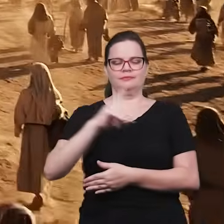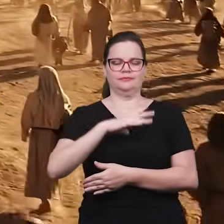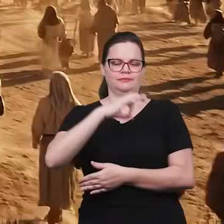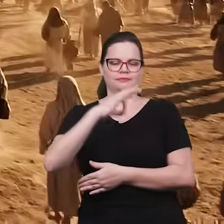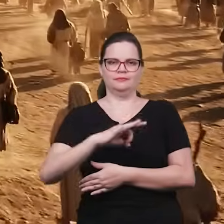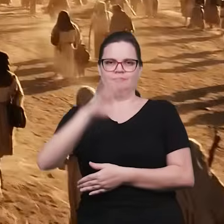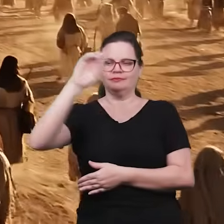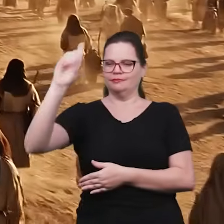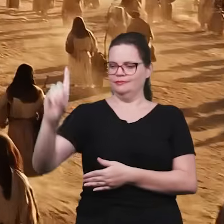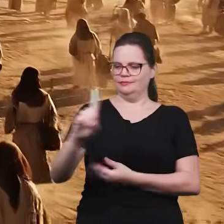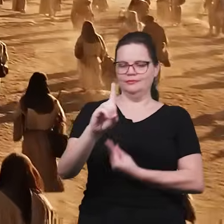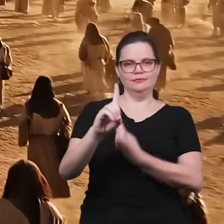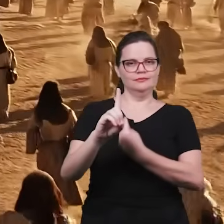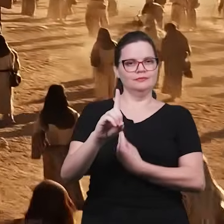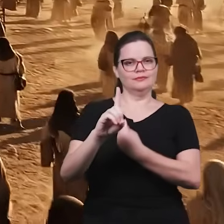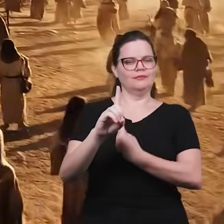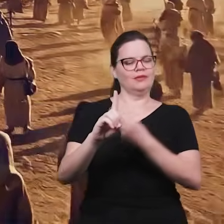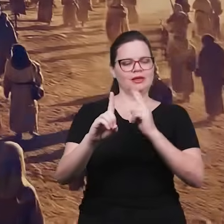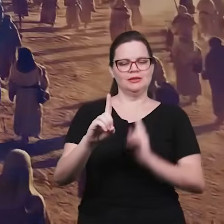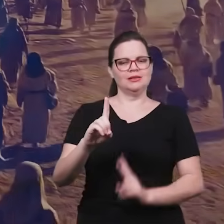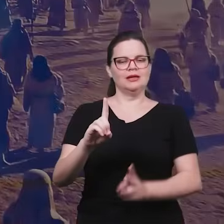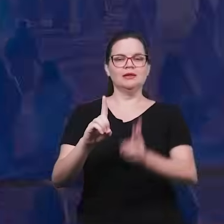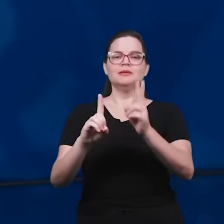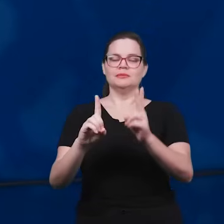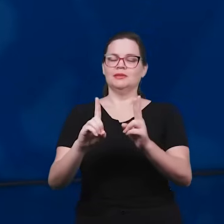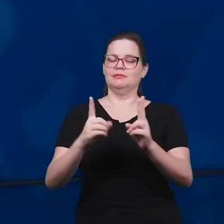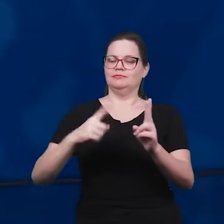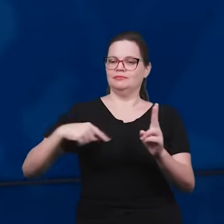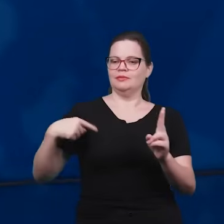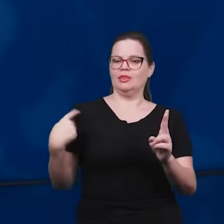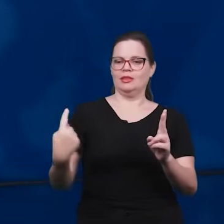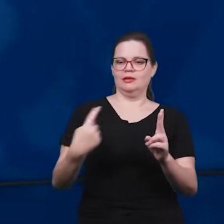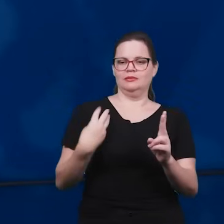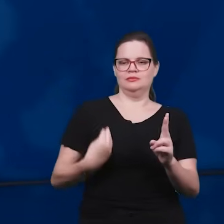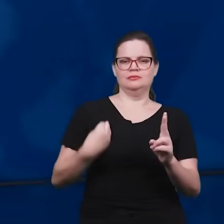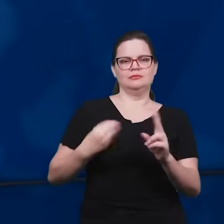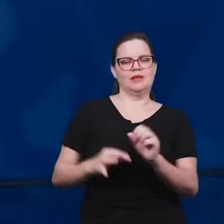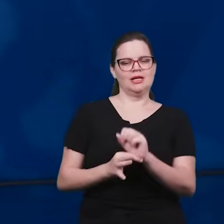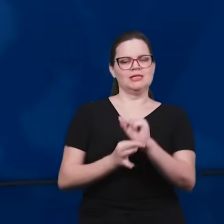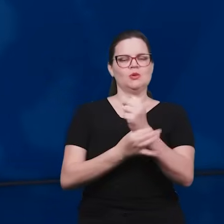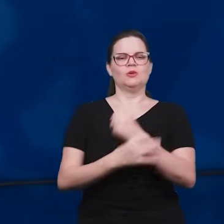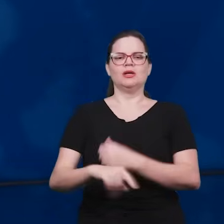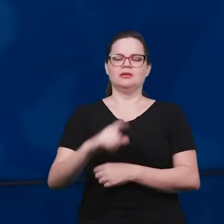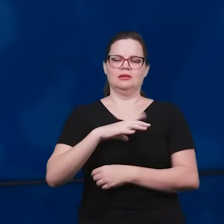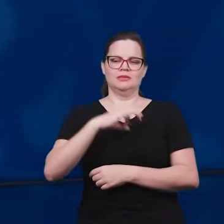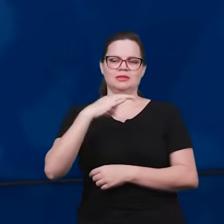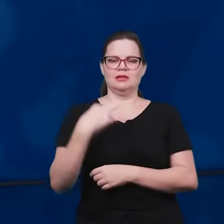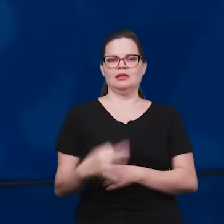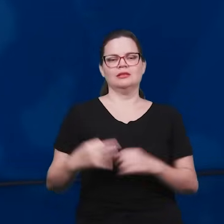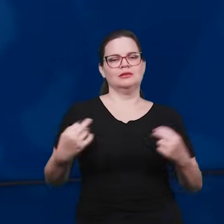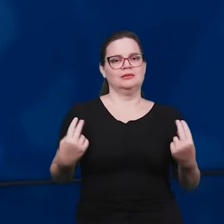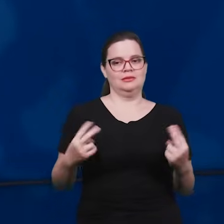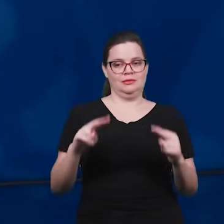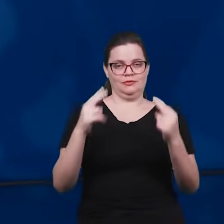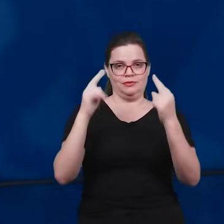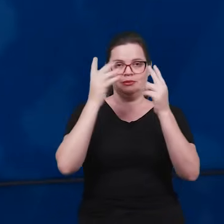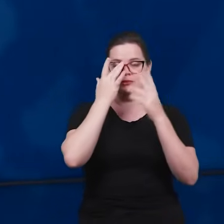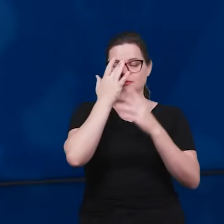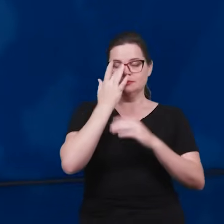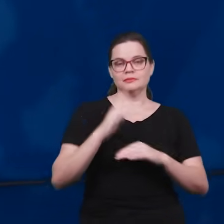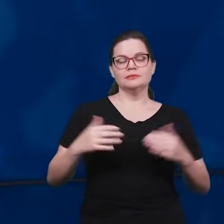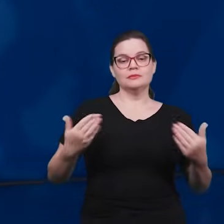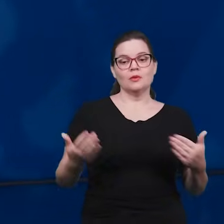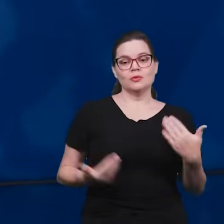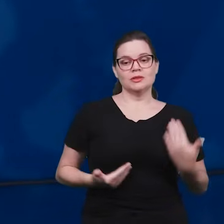a presença santa de Deus em suas vidas lhes assegura a vitória. Portanto, os